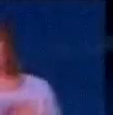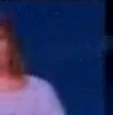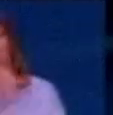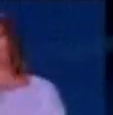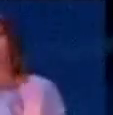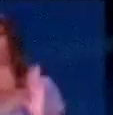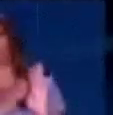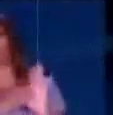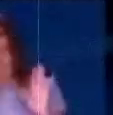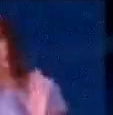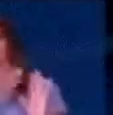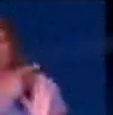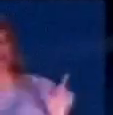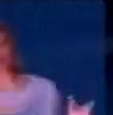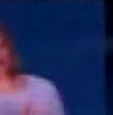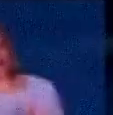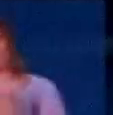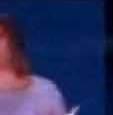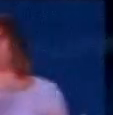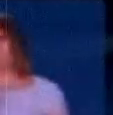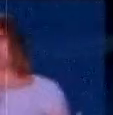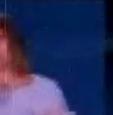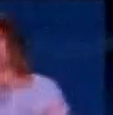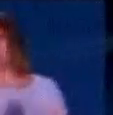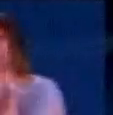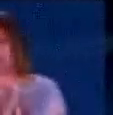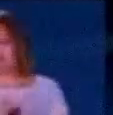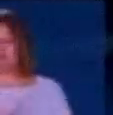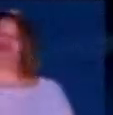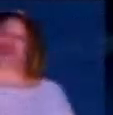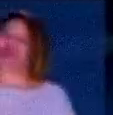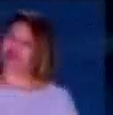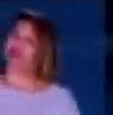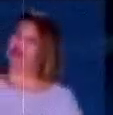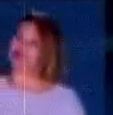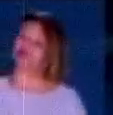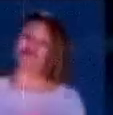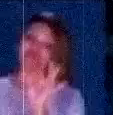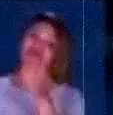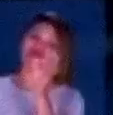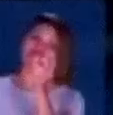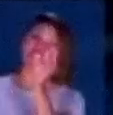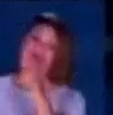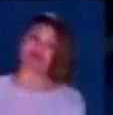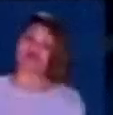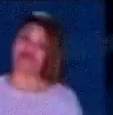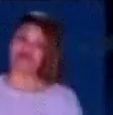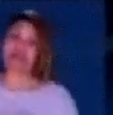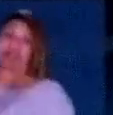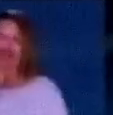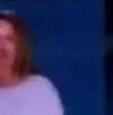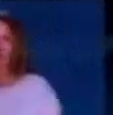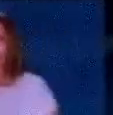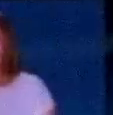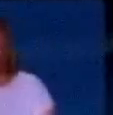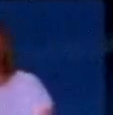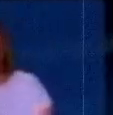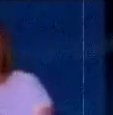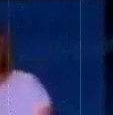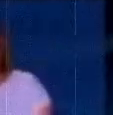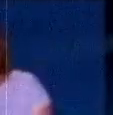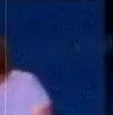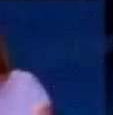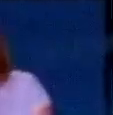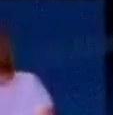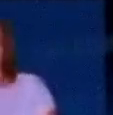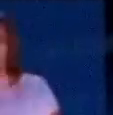Brasil? A democracia é muito boa mesmo. Nós estamos agora diante de uma pergunta de um banqueiro para um soldado